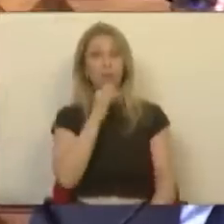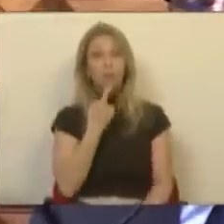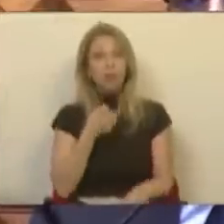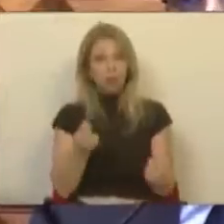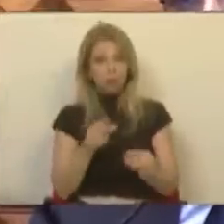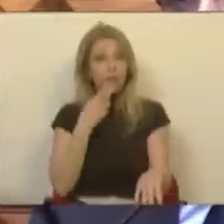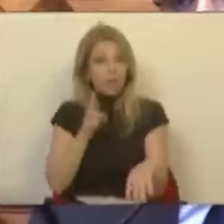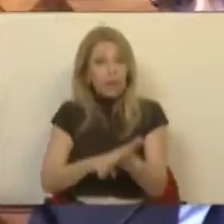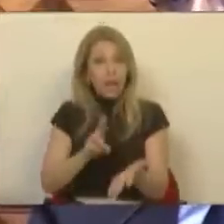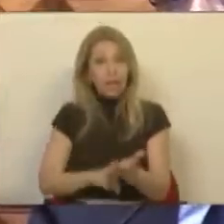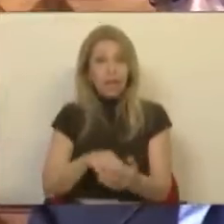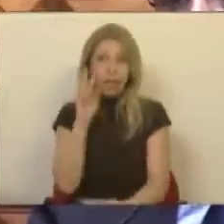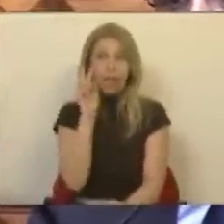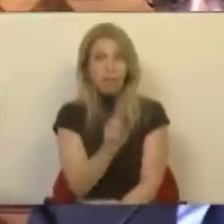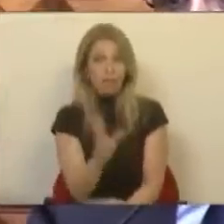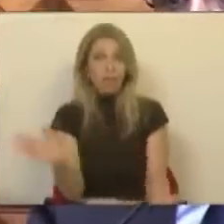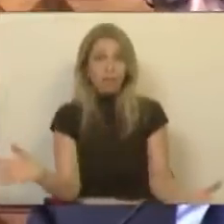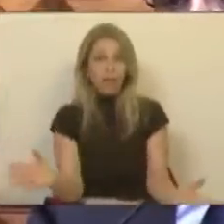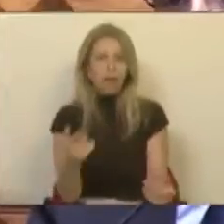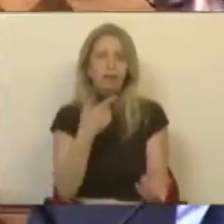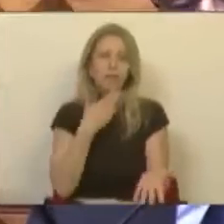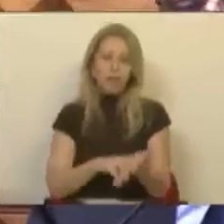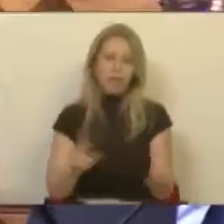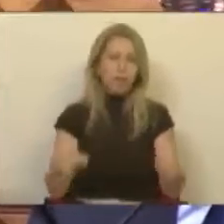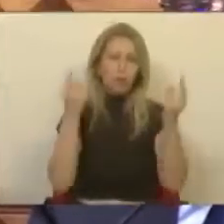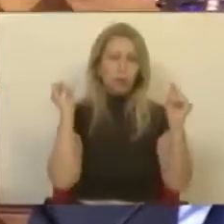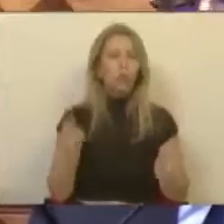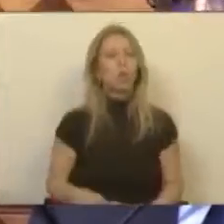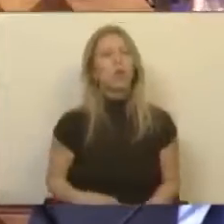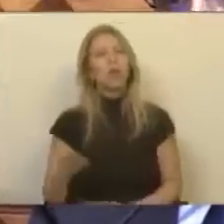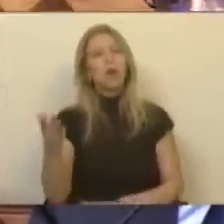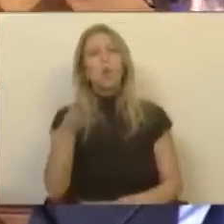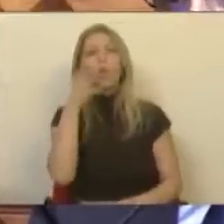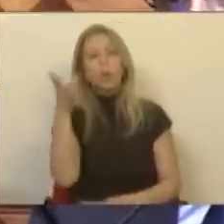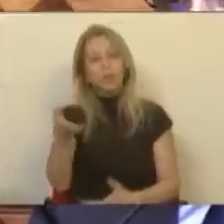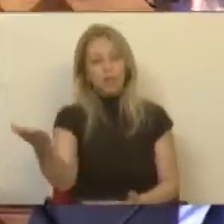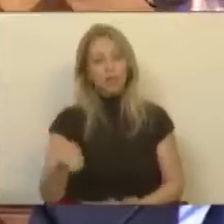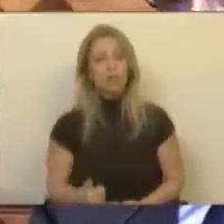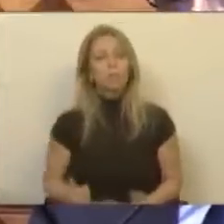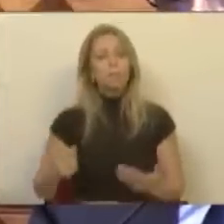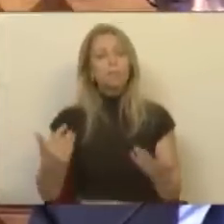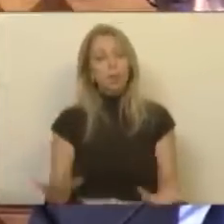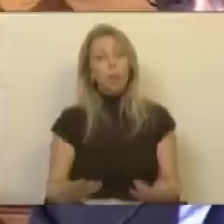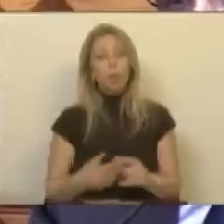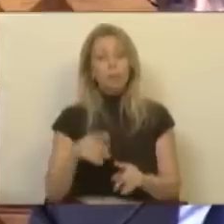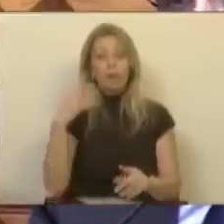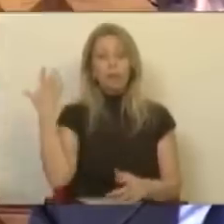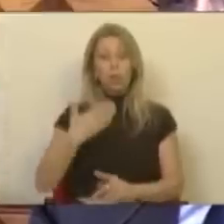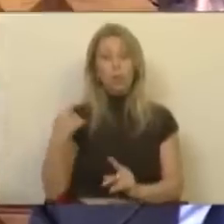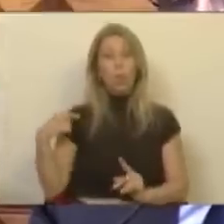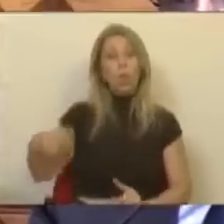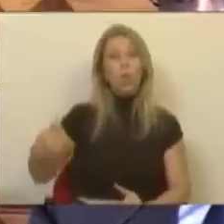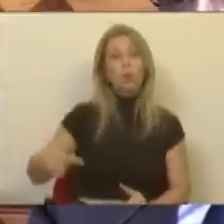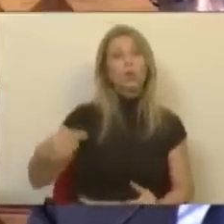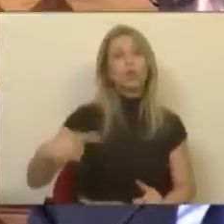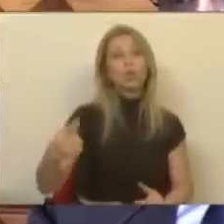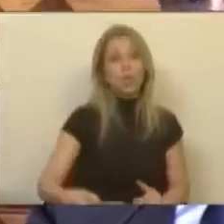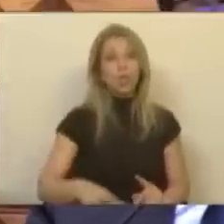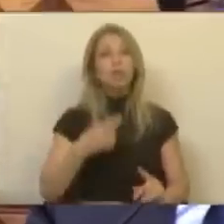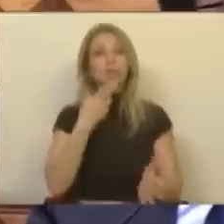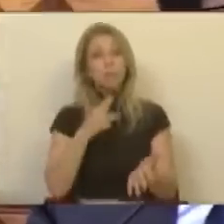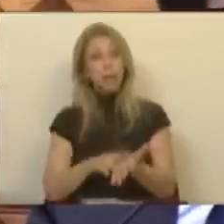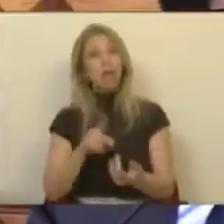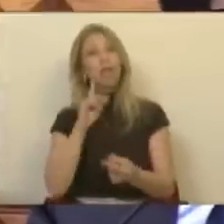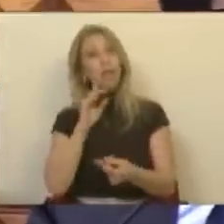senhoras e senhores deputados os investimentos começam a estar visíveis no dia a dia dos portugueses porta à porta com as